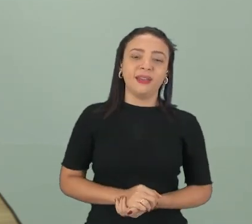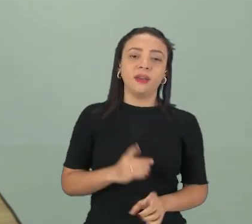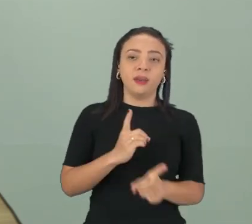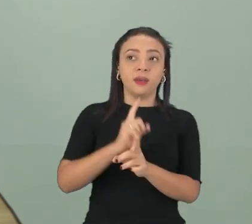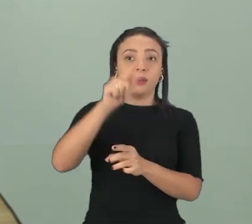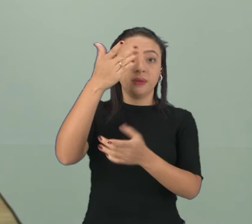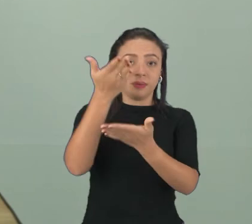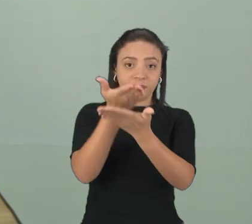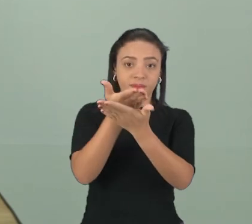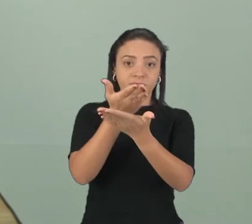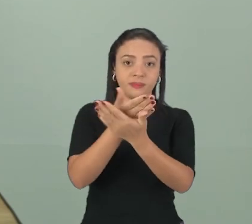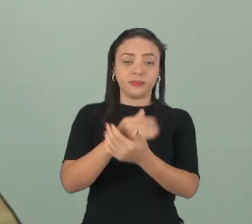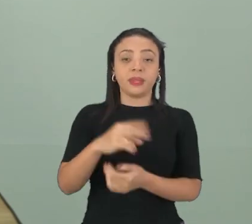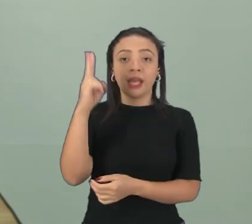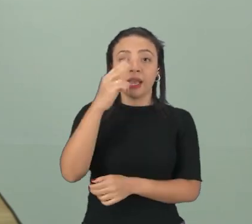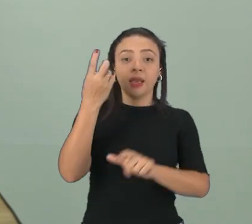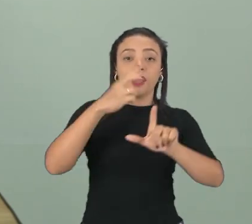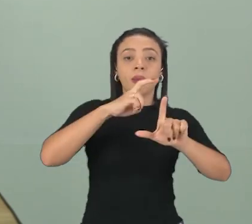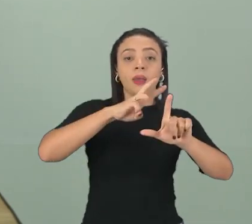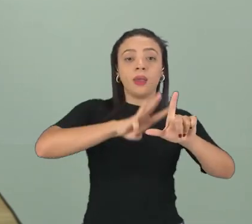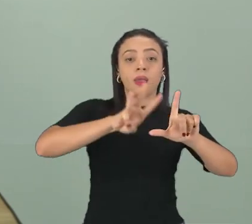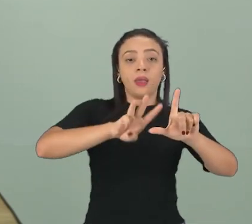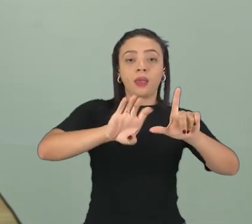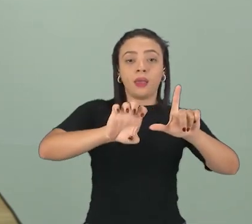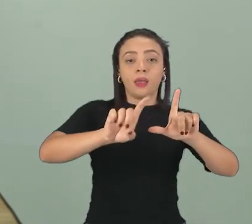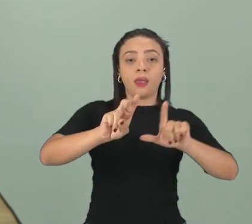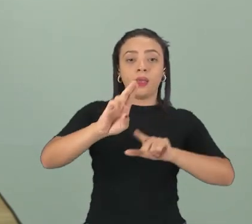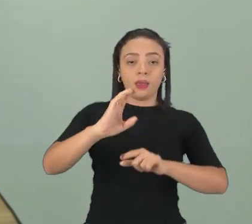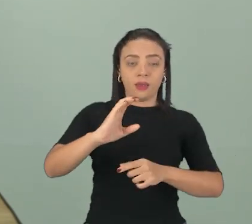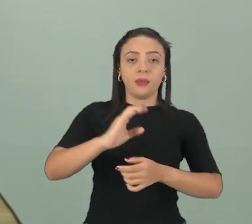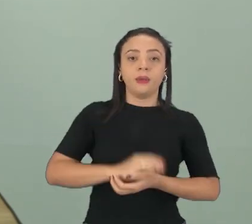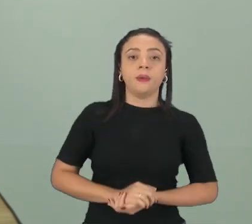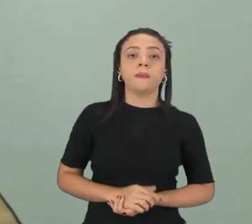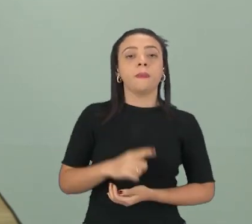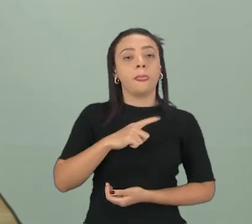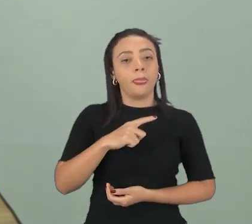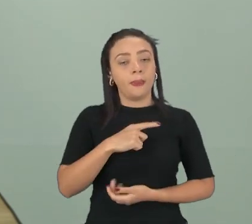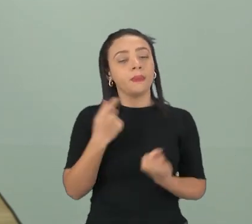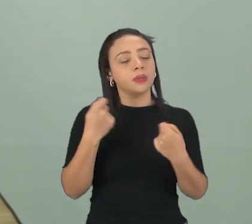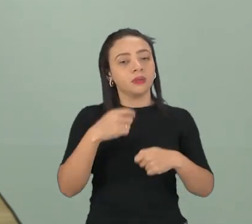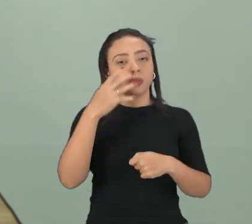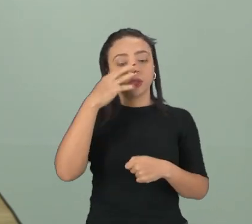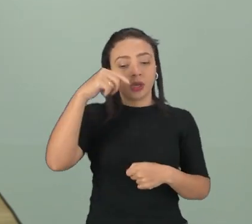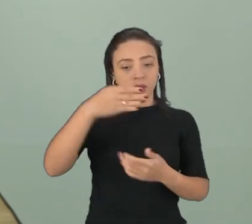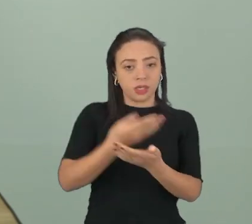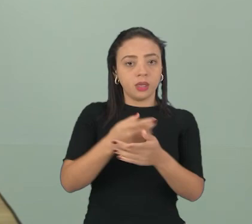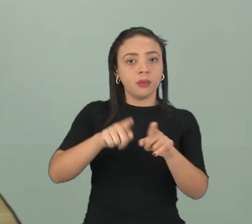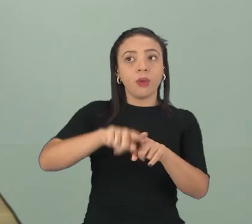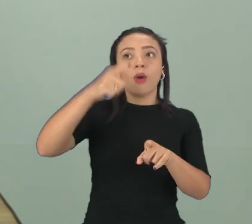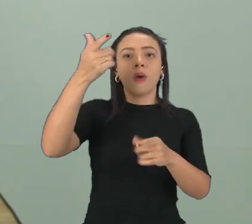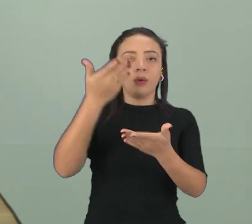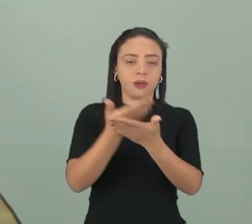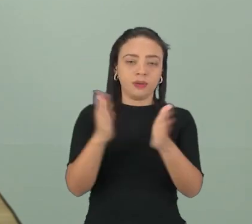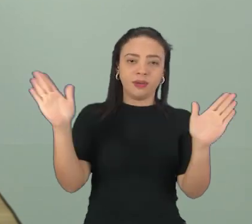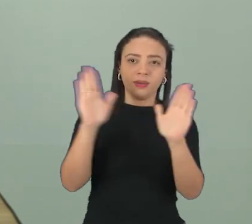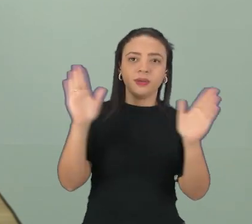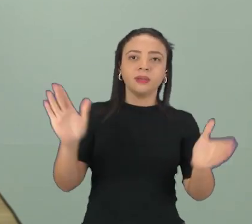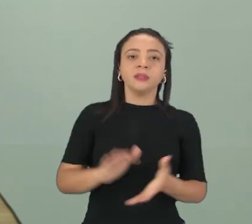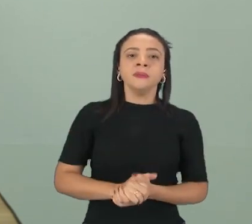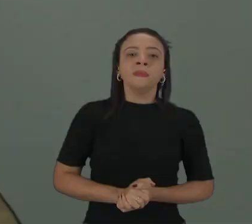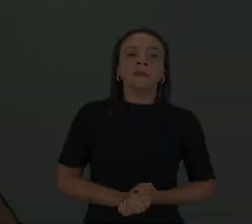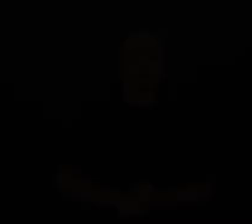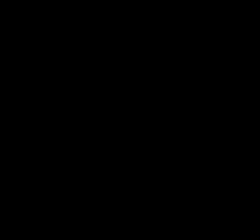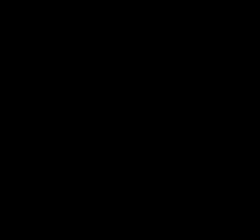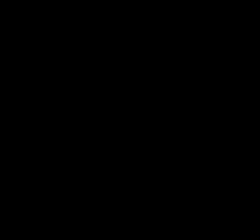vejo numa próxima aula. Não esqueça de acessar a plataforma Eduque. Nela você pode rever essas aulas e outras. Até mais!